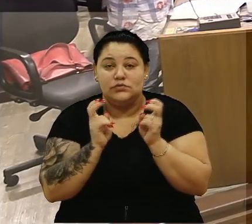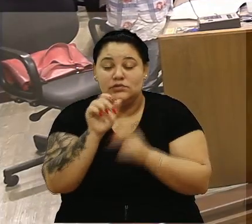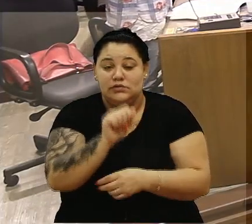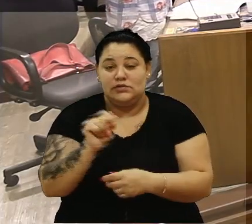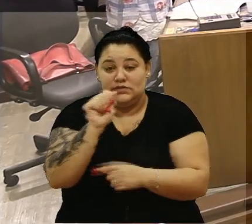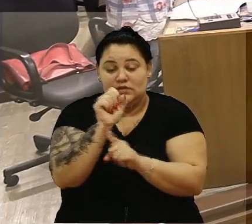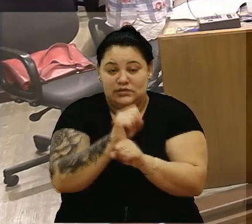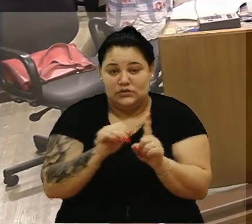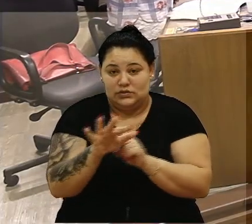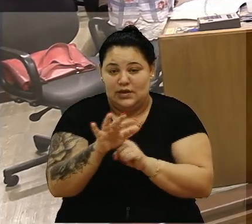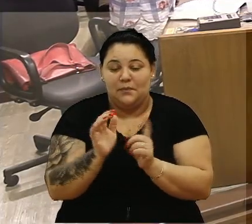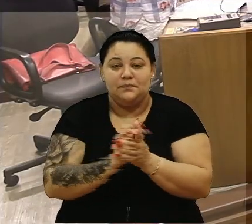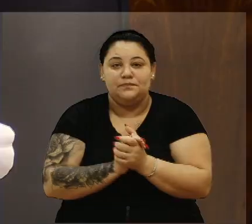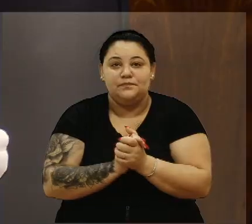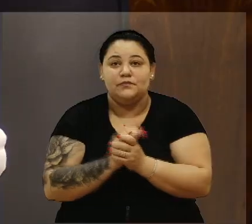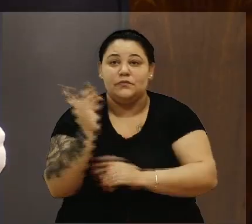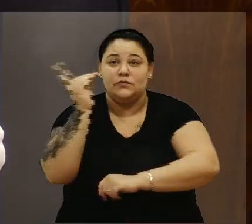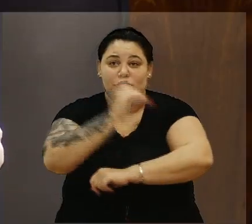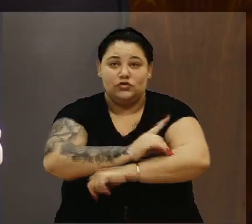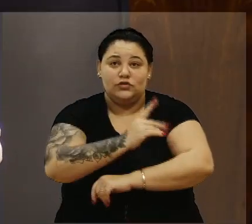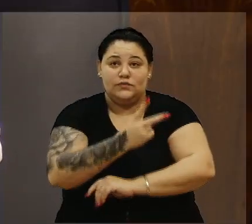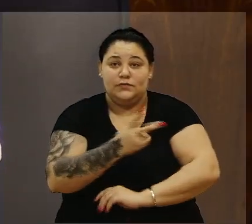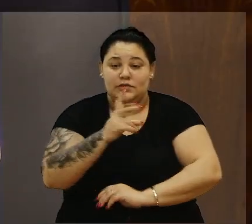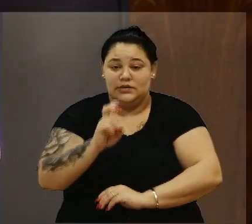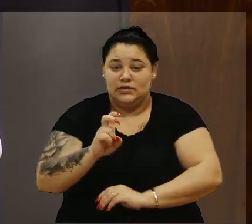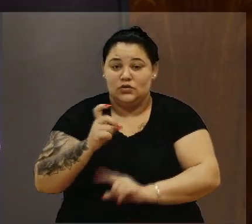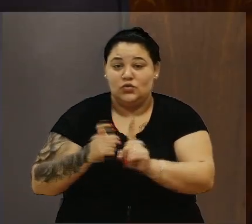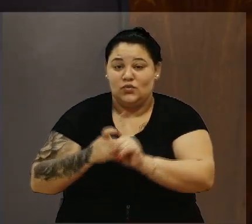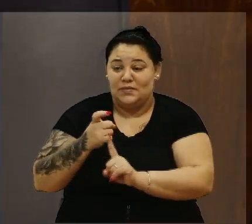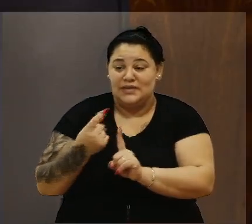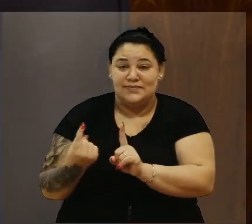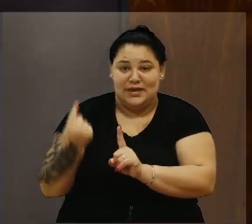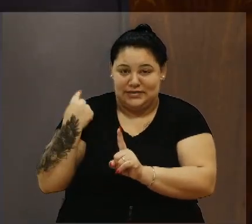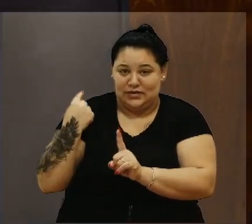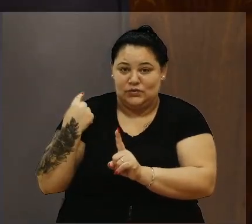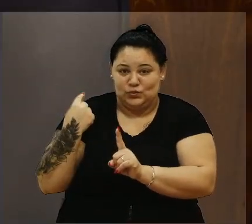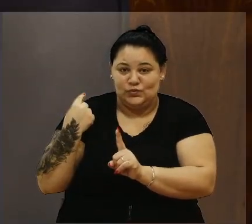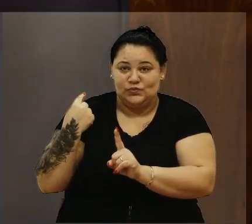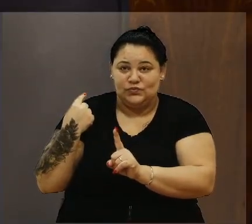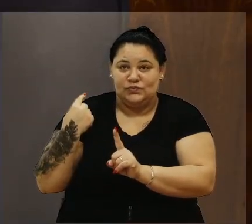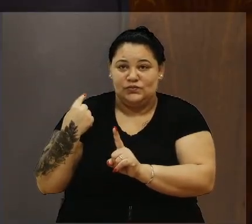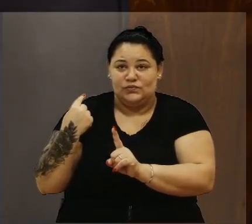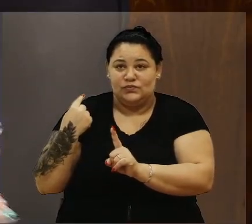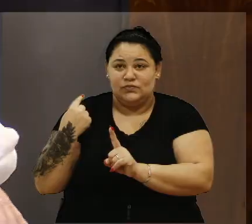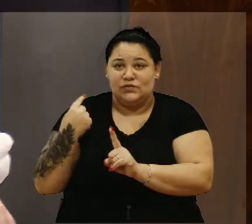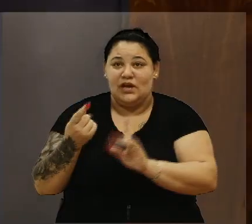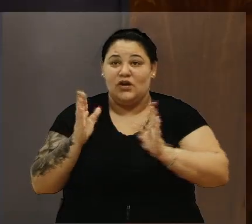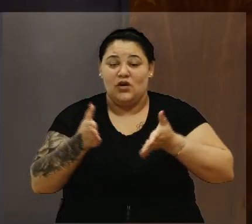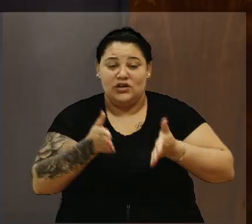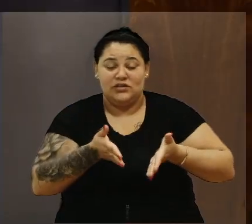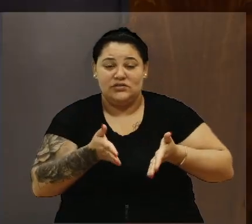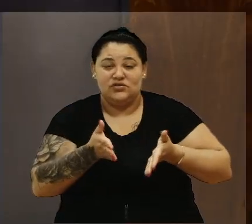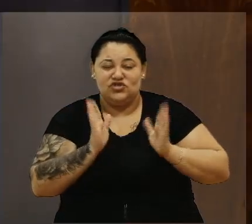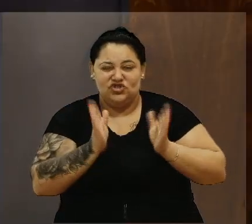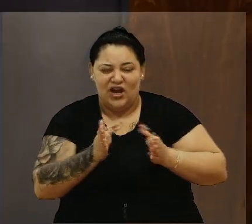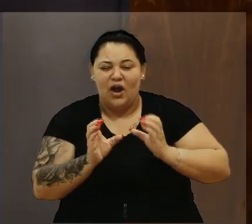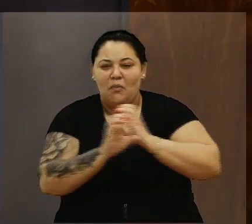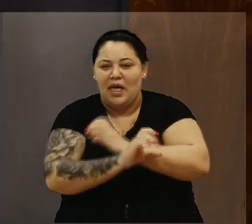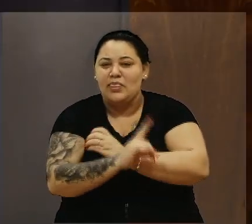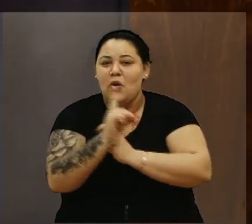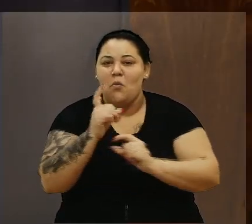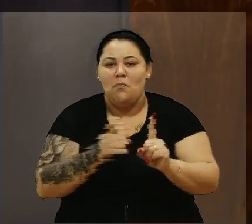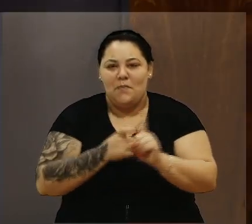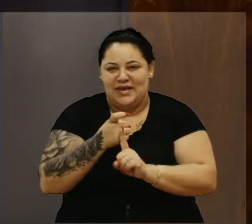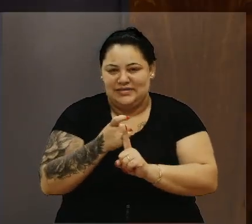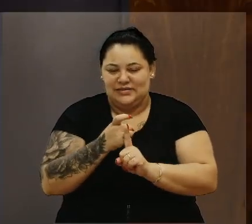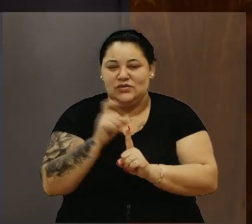assistência social. No dia 25 do mês passado, então agora a gente já passa de quase um mês dessa situação,